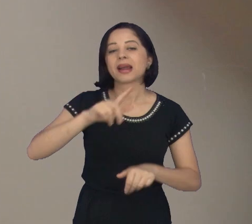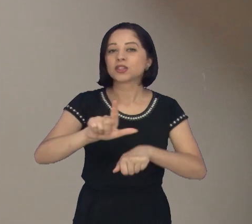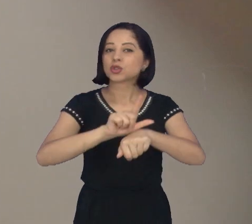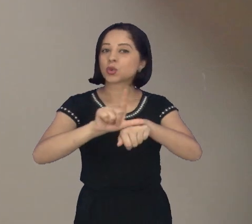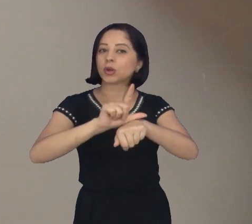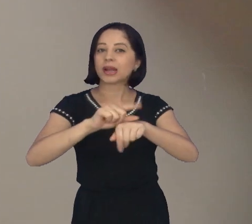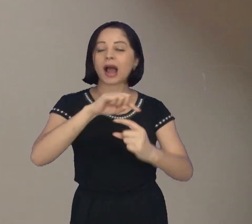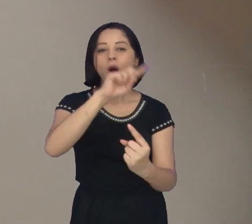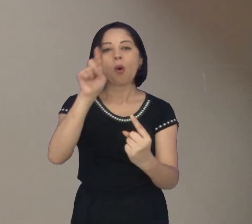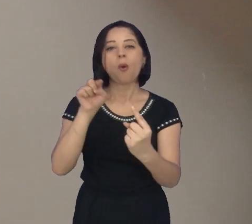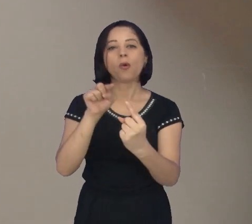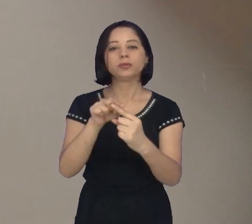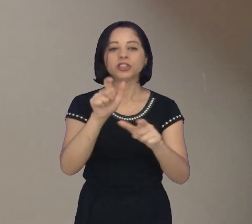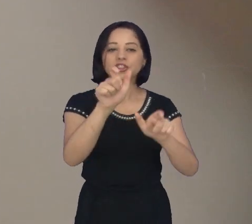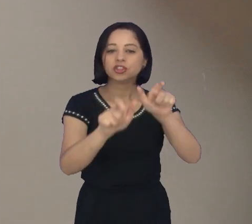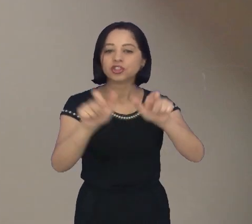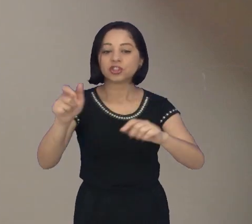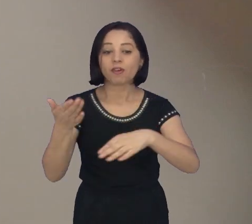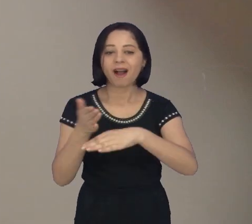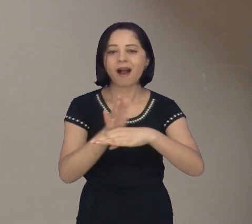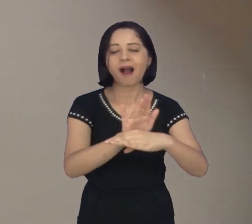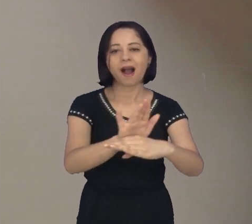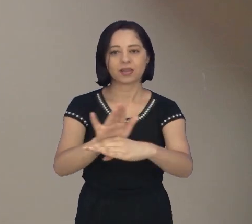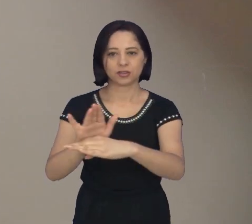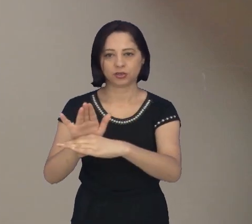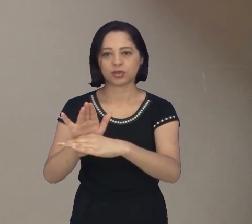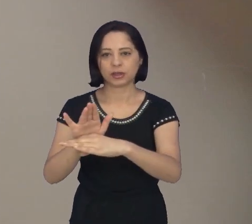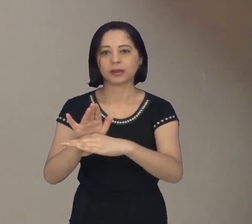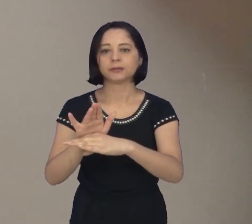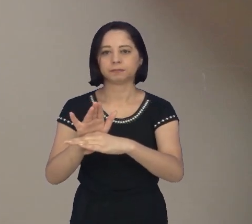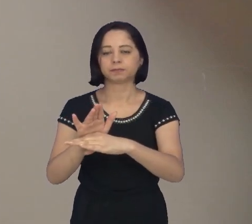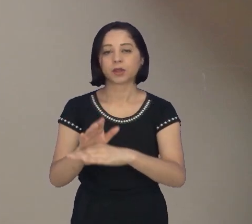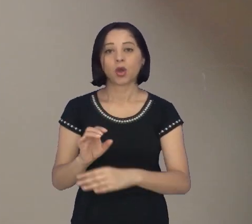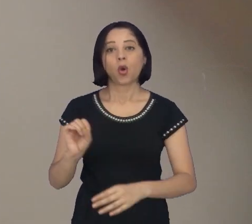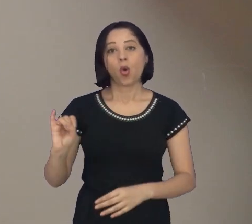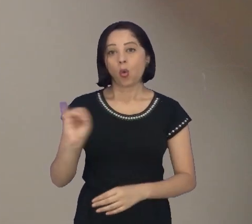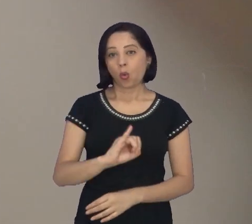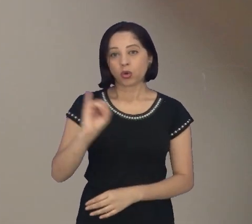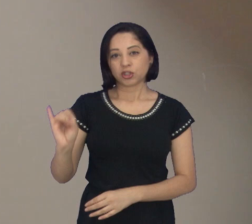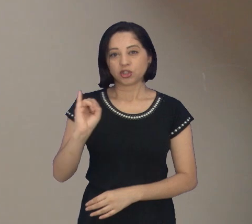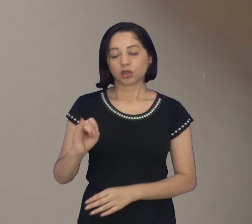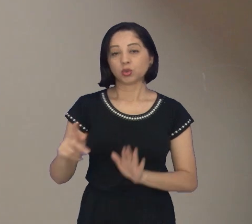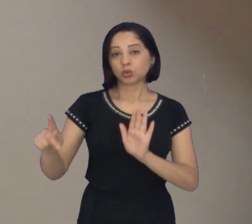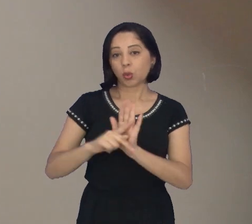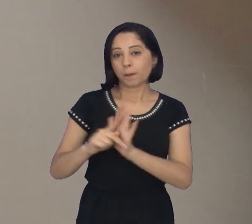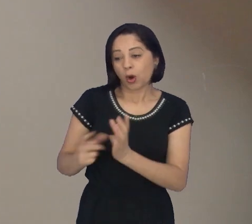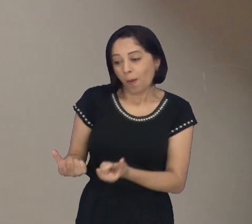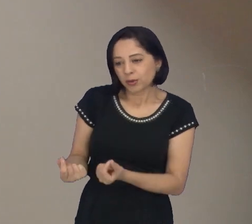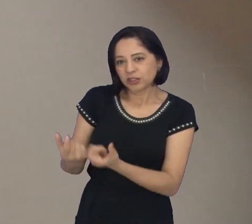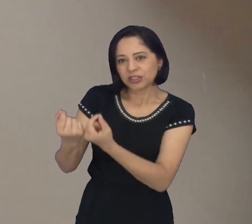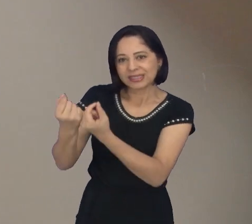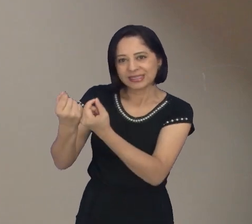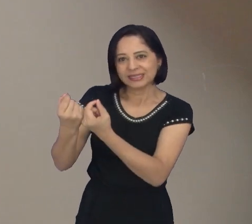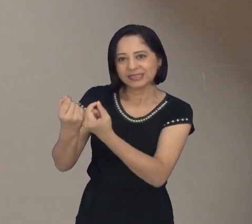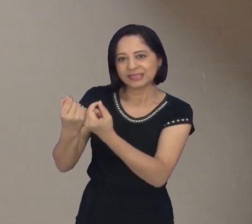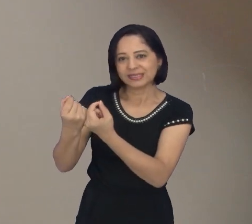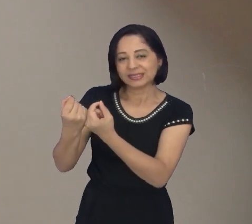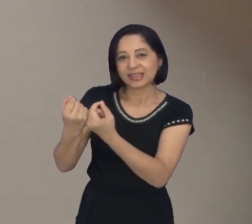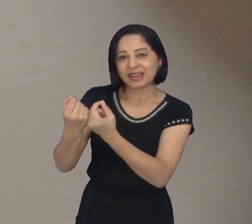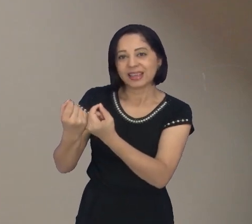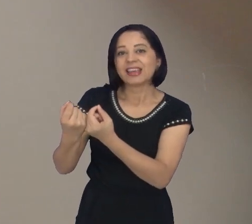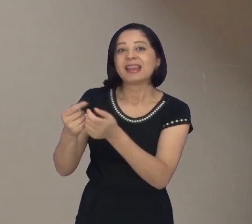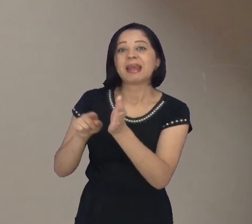ajudar a enfrentar a doença. E segundo dados do Instituto Nacional de Câncer, gente, esse tipo de